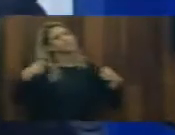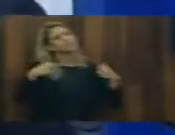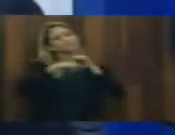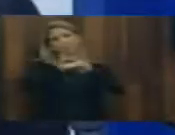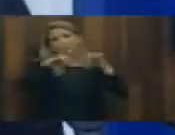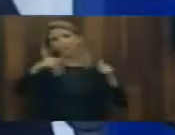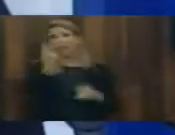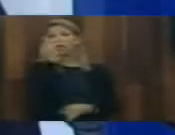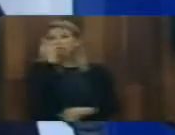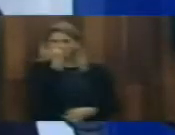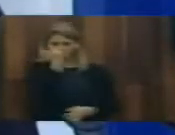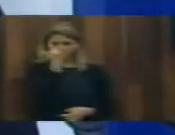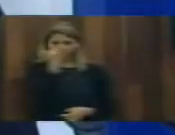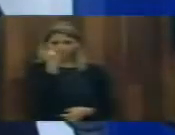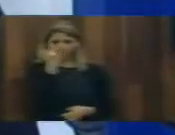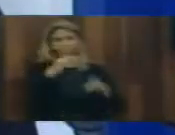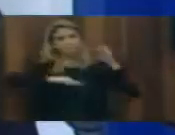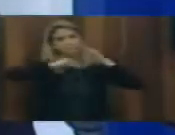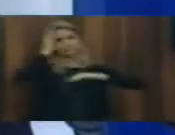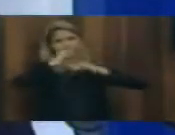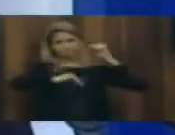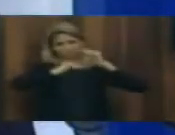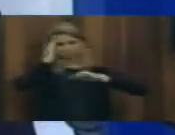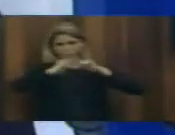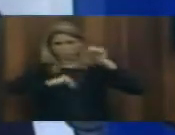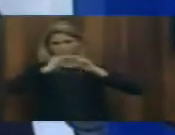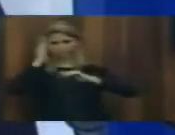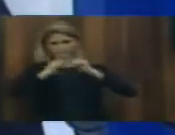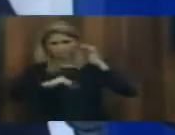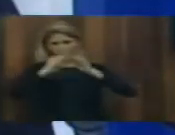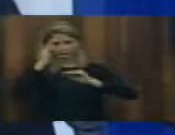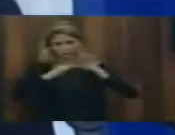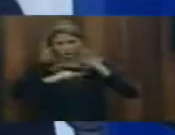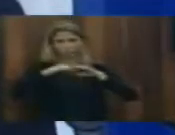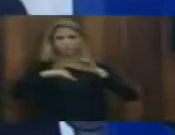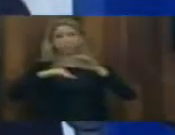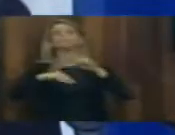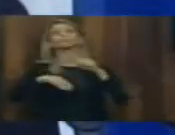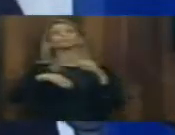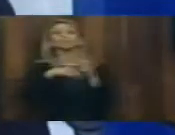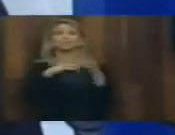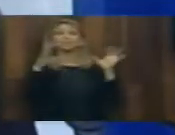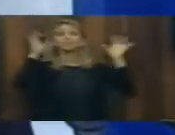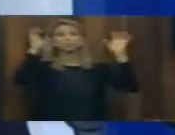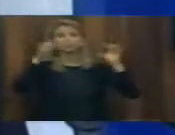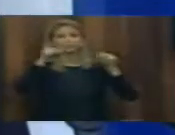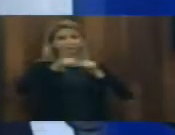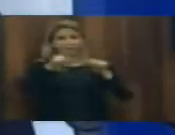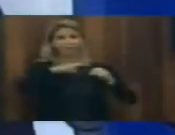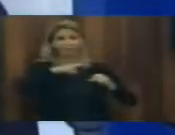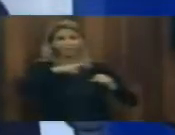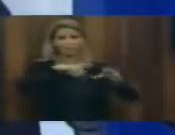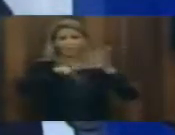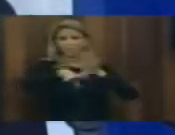uma única funcionária cedida às amigas da Mama, que faz um bem